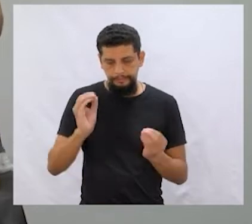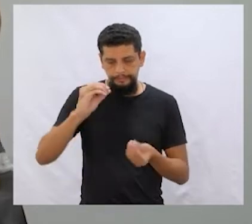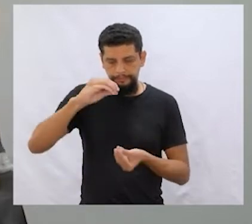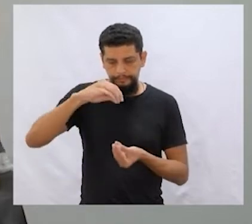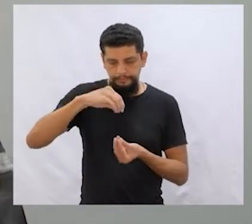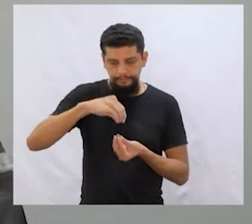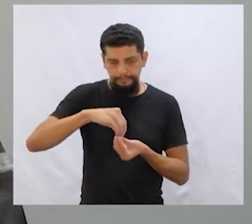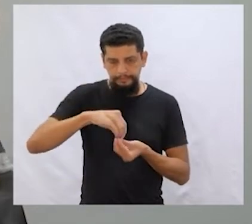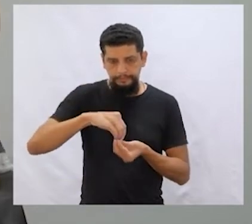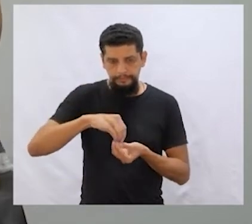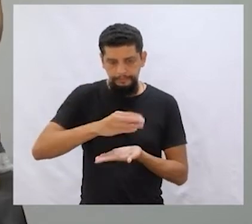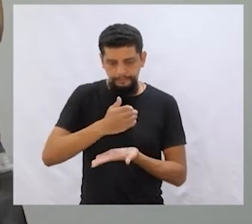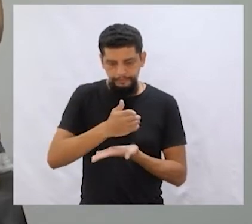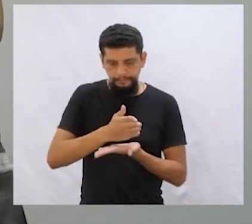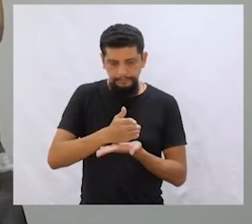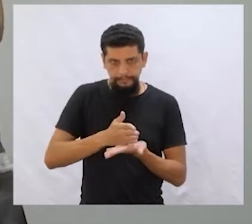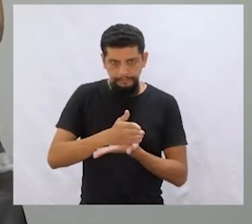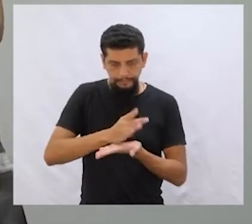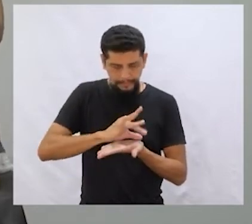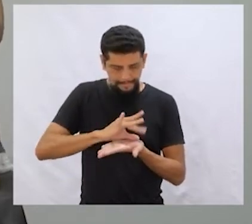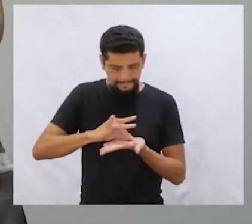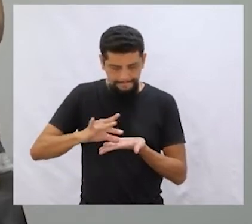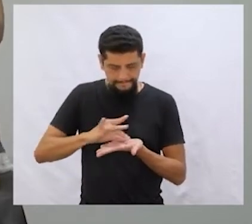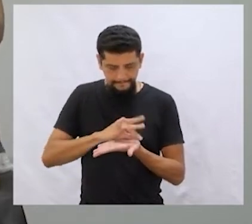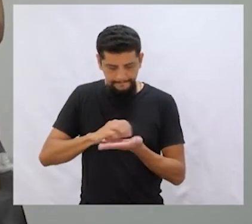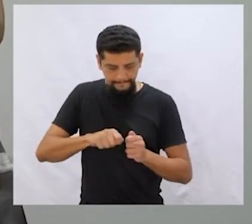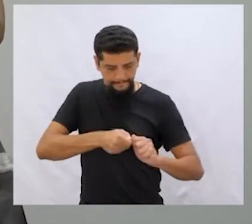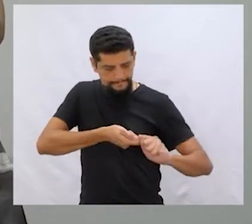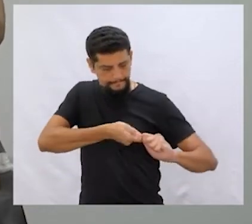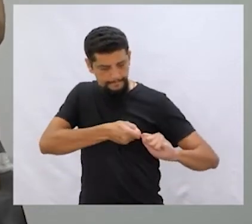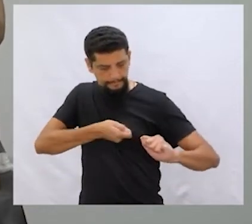meio e cortamos.